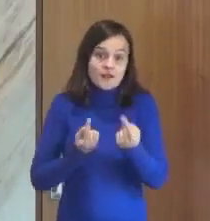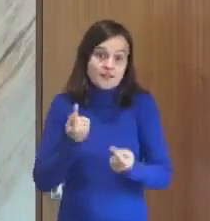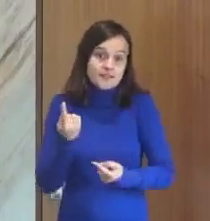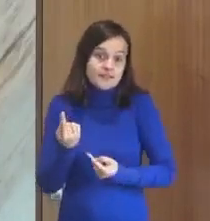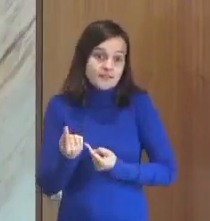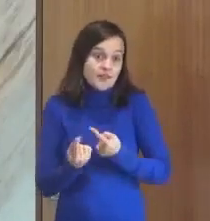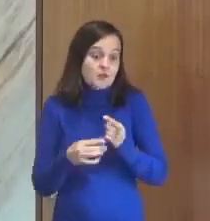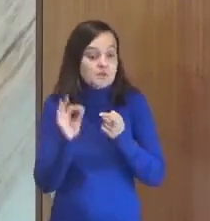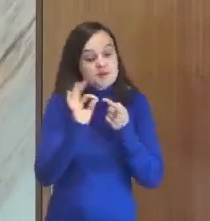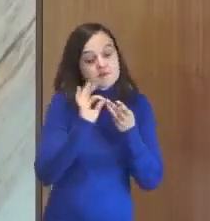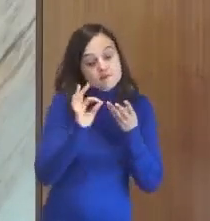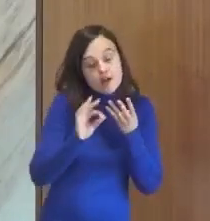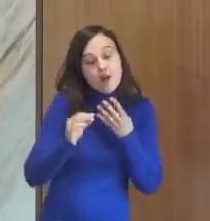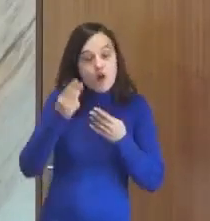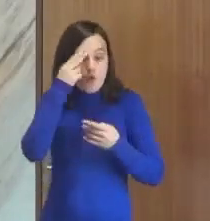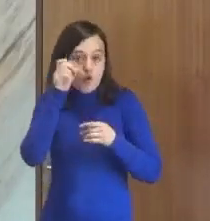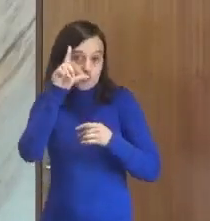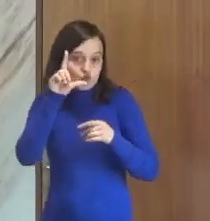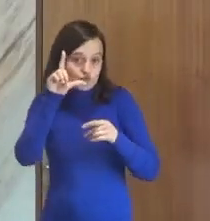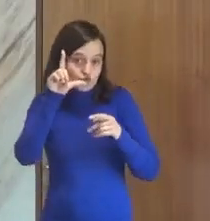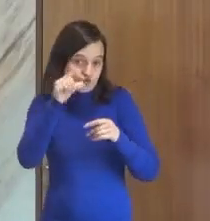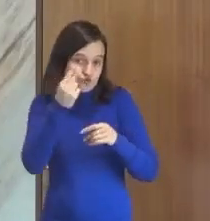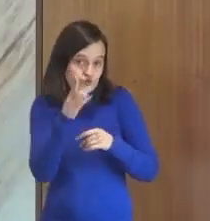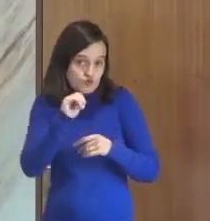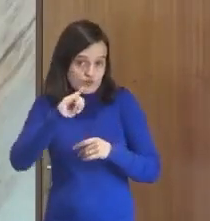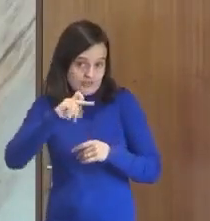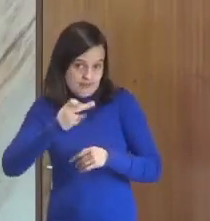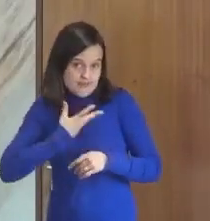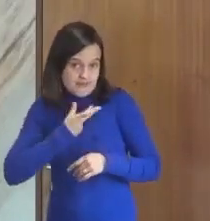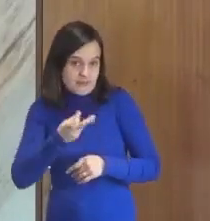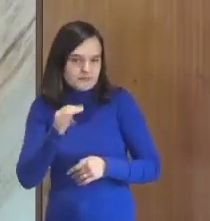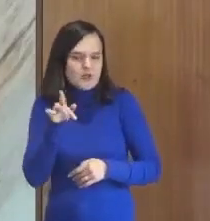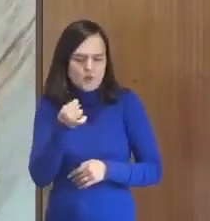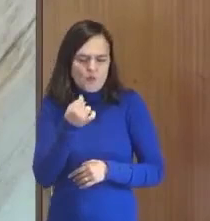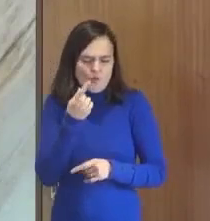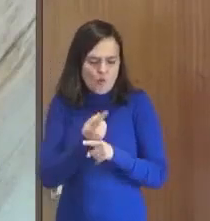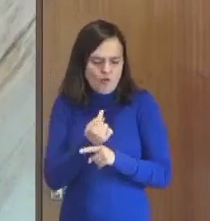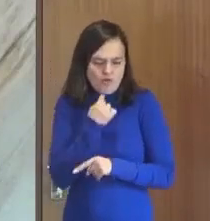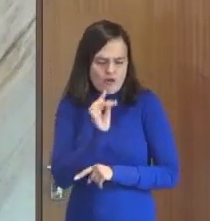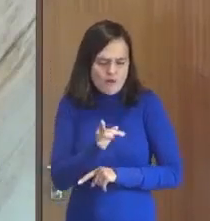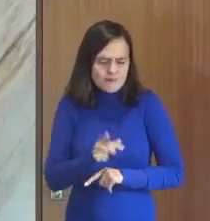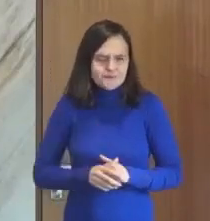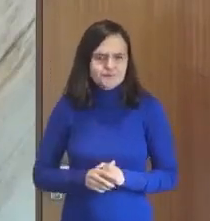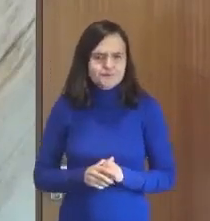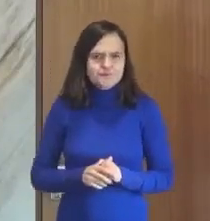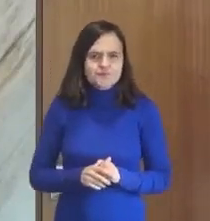em alguns aspectos aos Lusíadas, não é? E uma das afirmações que fez foi exatamente a de que